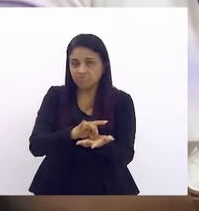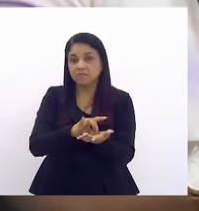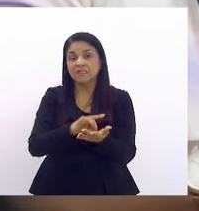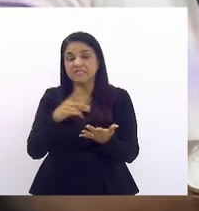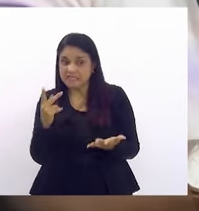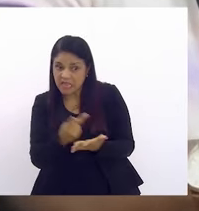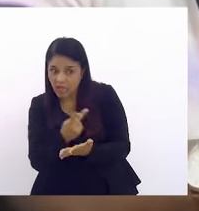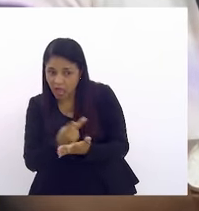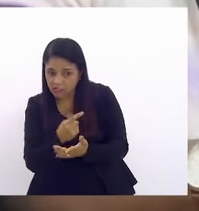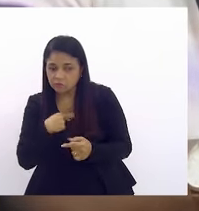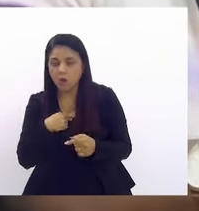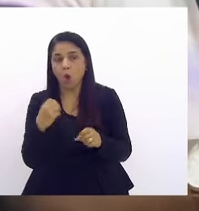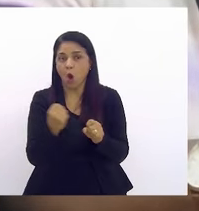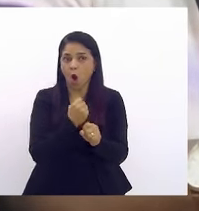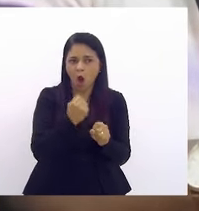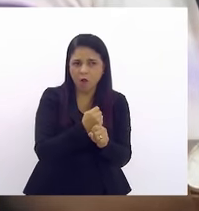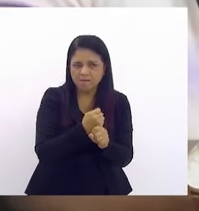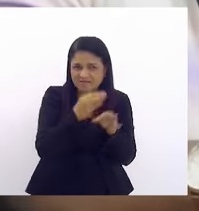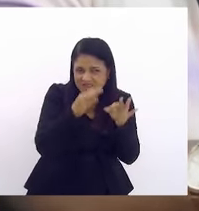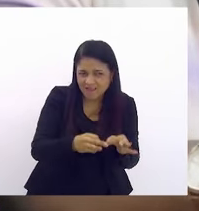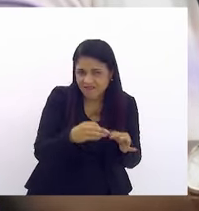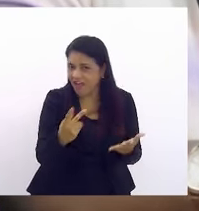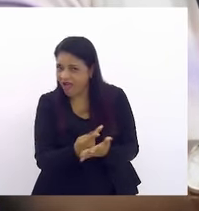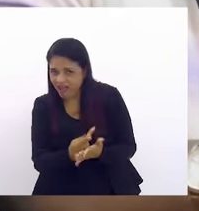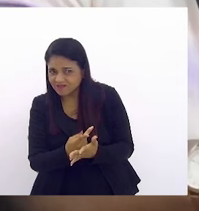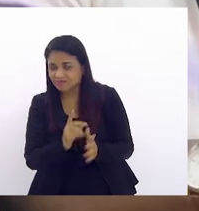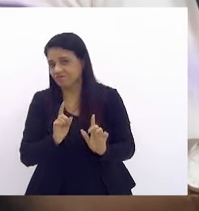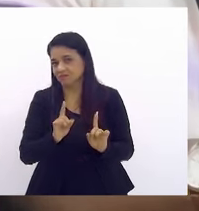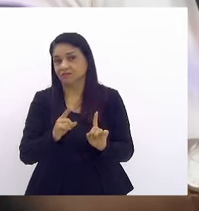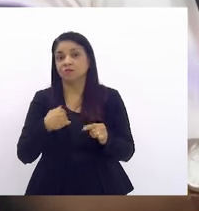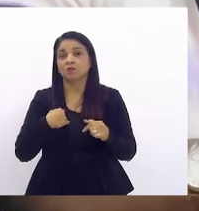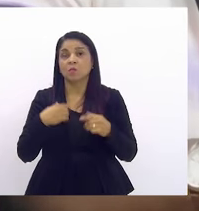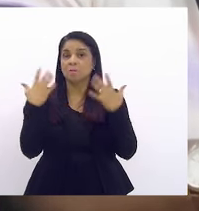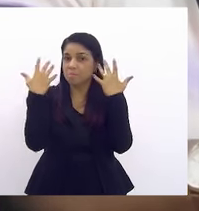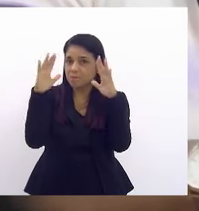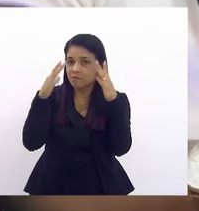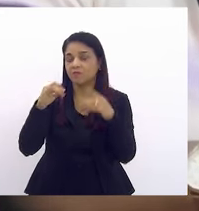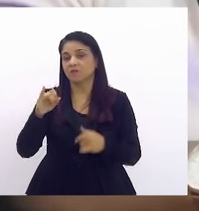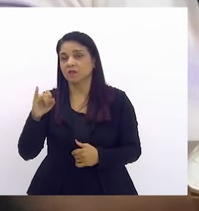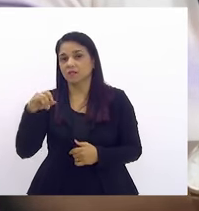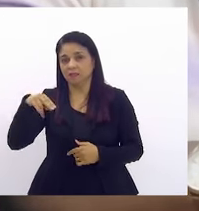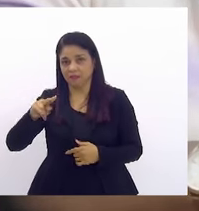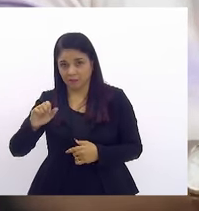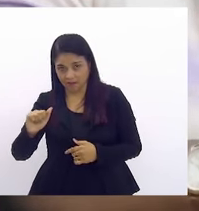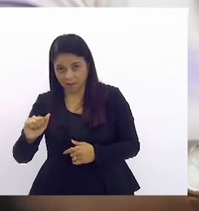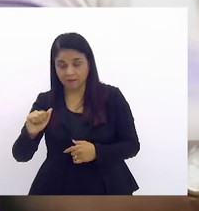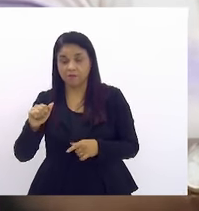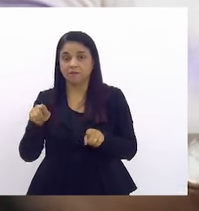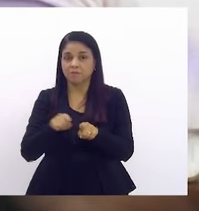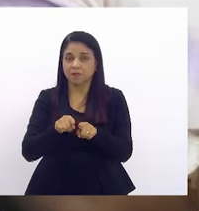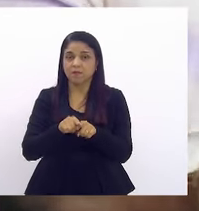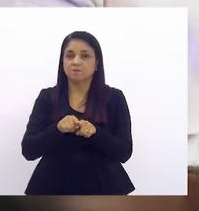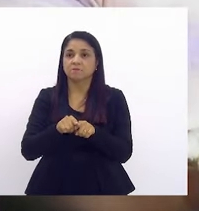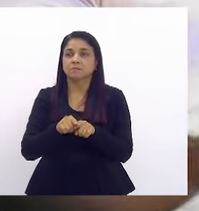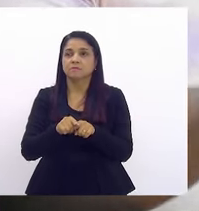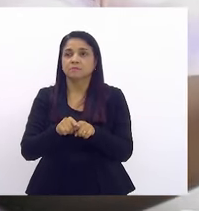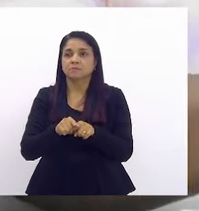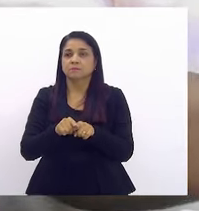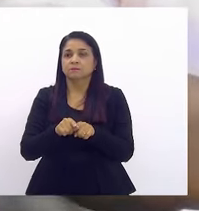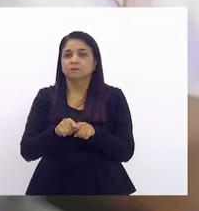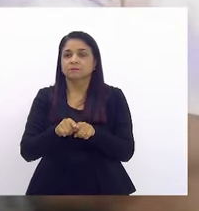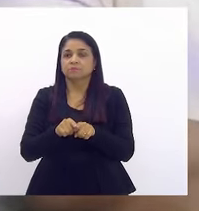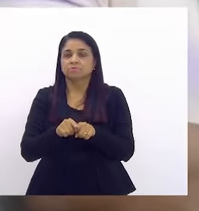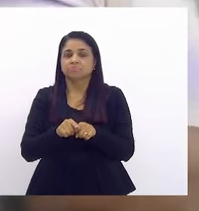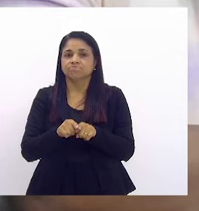uma obra e depois falar que não deu certo. E uma outra coisa, eu quero parabenizar o INEA, mais uma vez aqui, que para